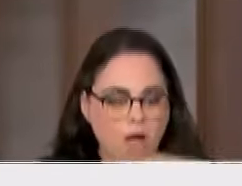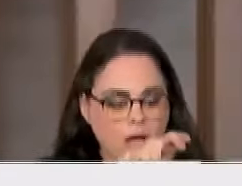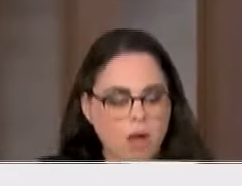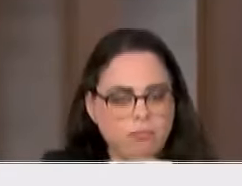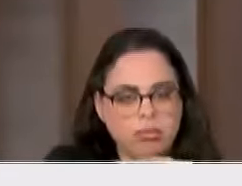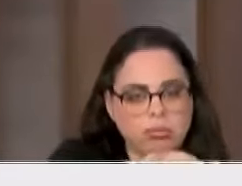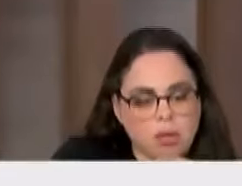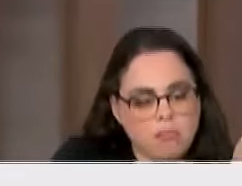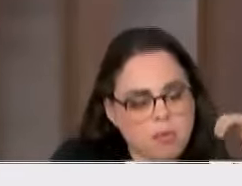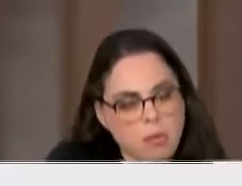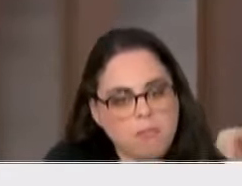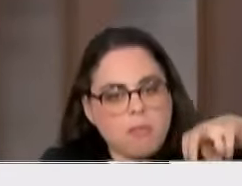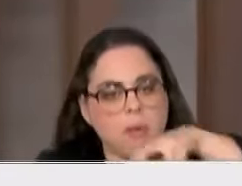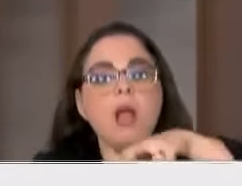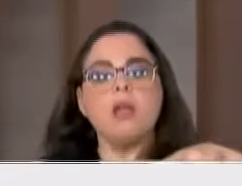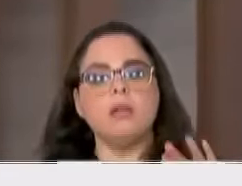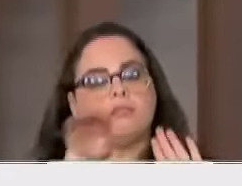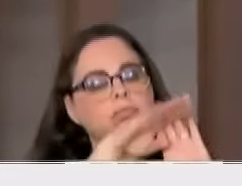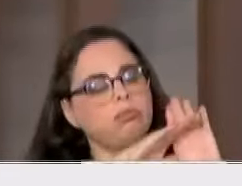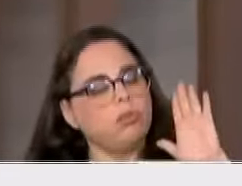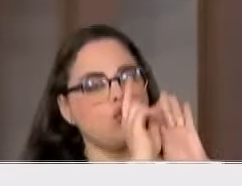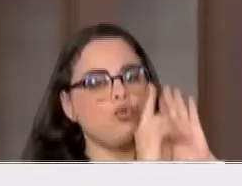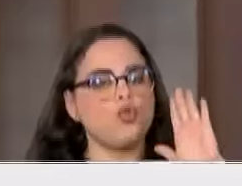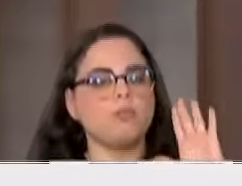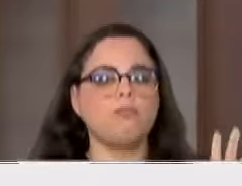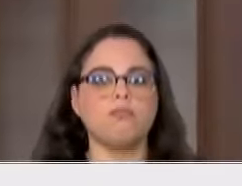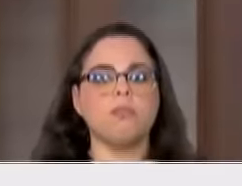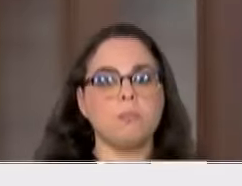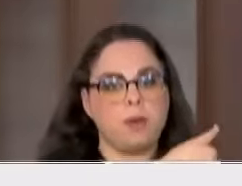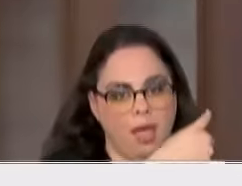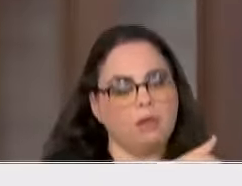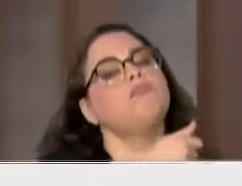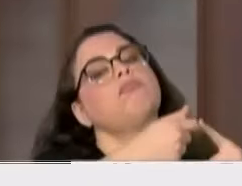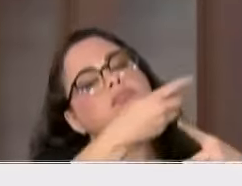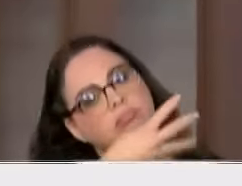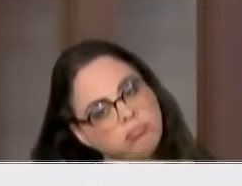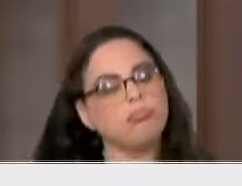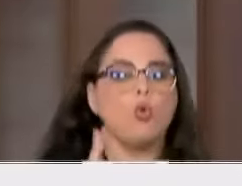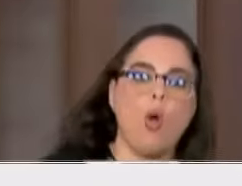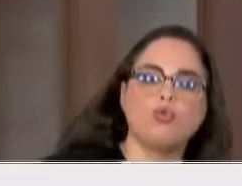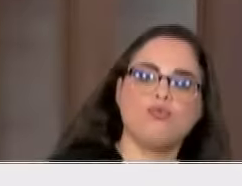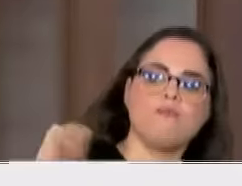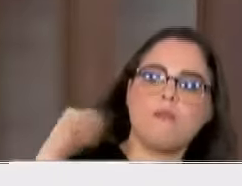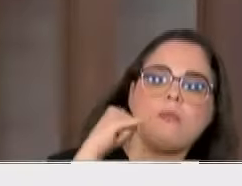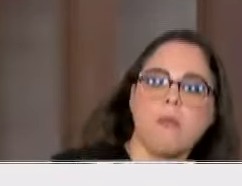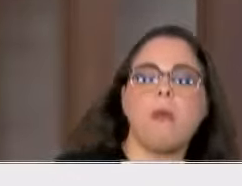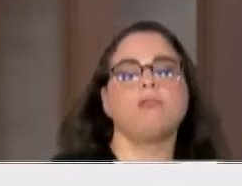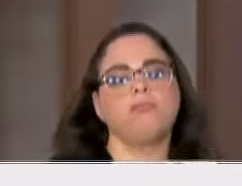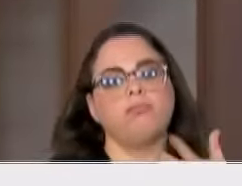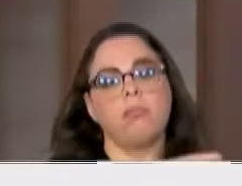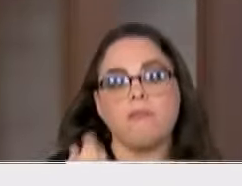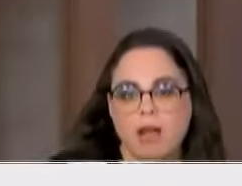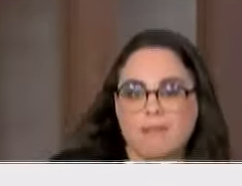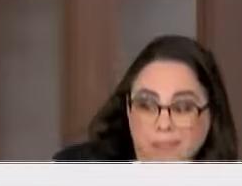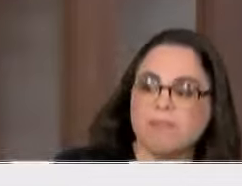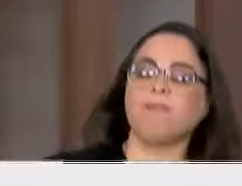estamos trabalhando e organizando as listas para que seja realizado esse primeiro e os seguintes, os subsequentes, na medida da